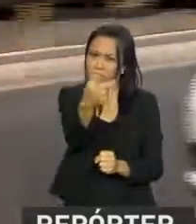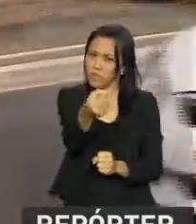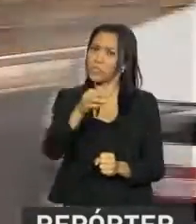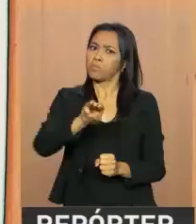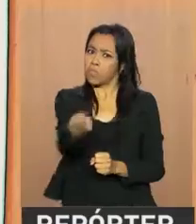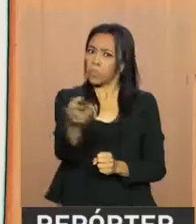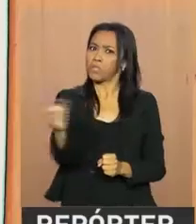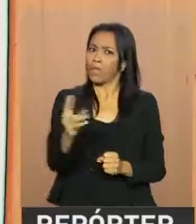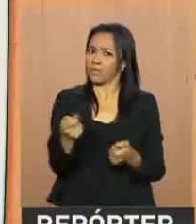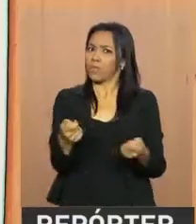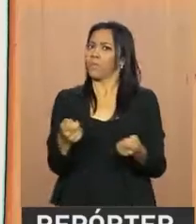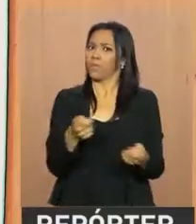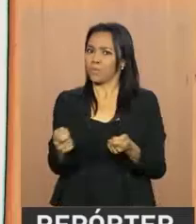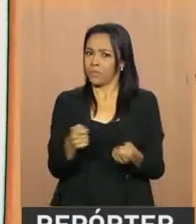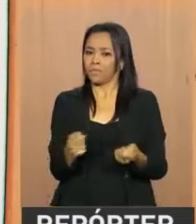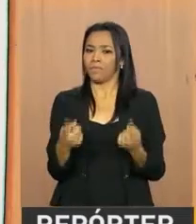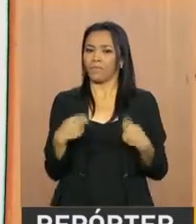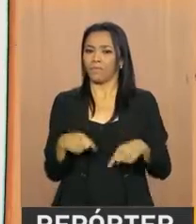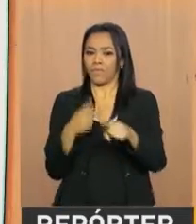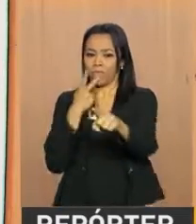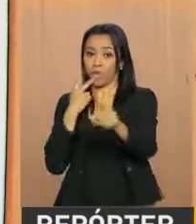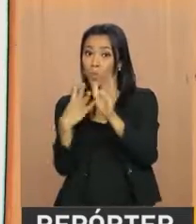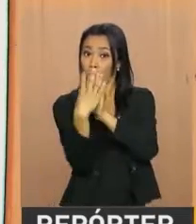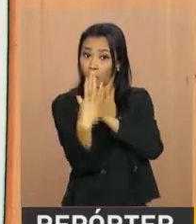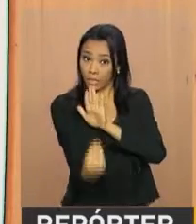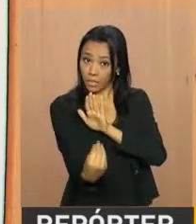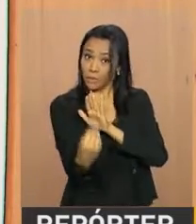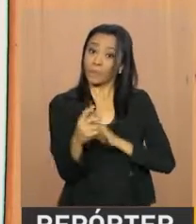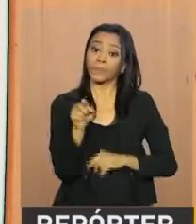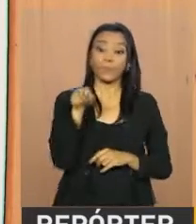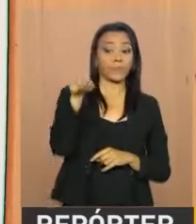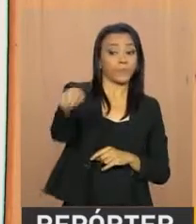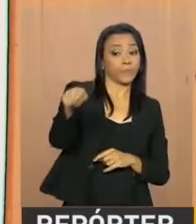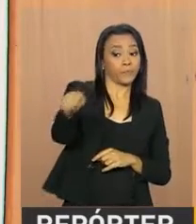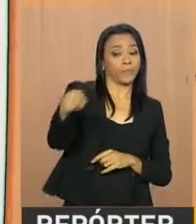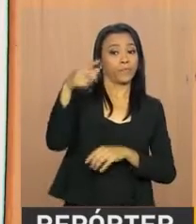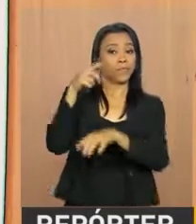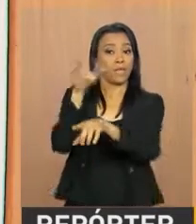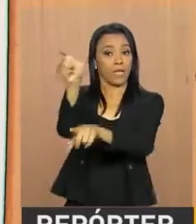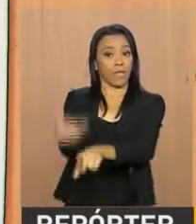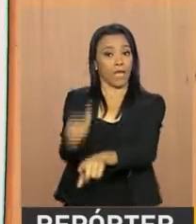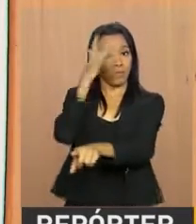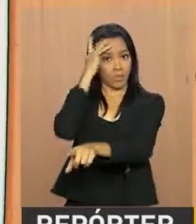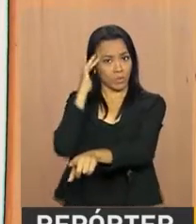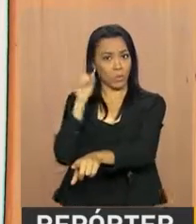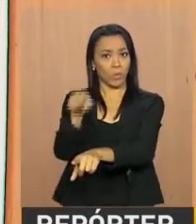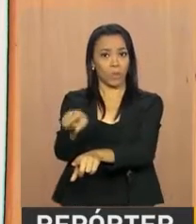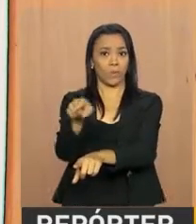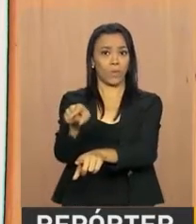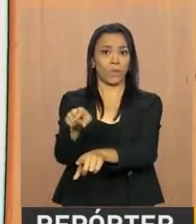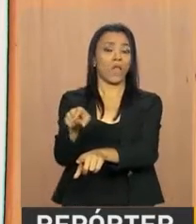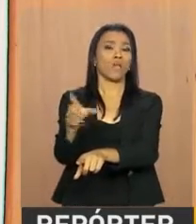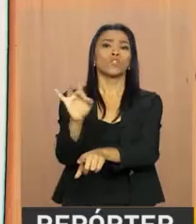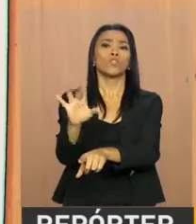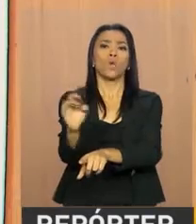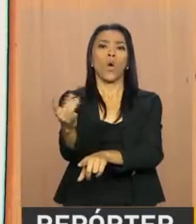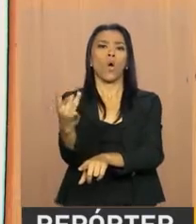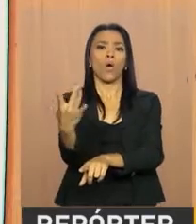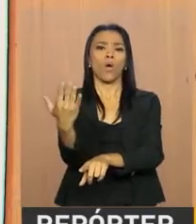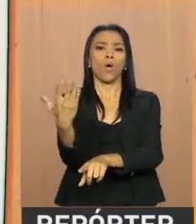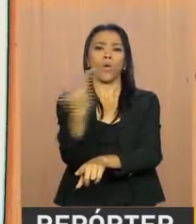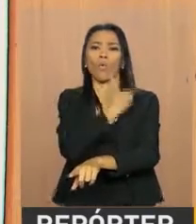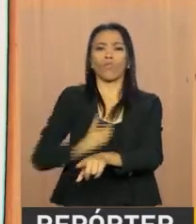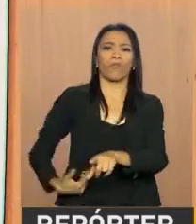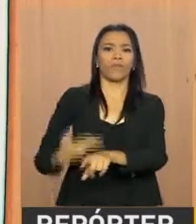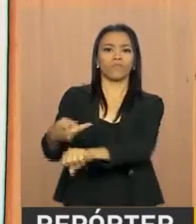reais nós vamos passar por um modelo em que o prestador de serviço ele não estará atendendo exclusivamente à administração pública